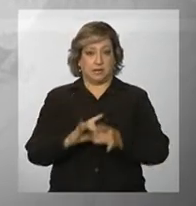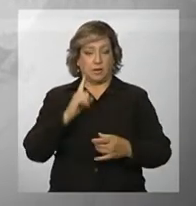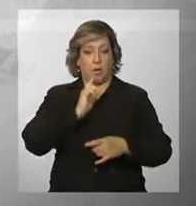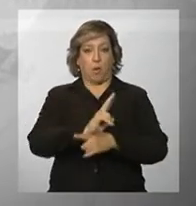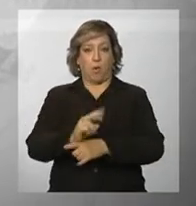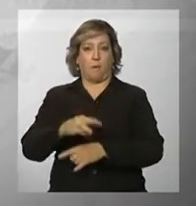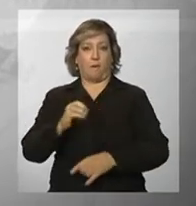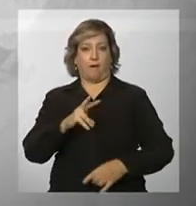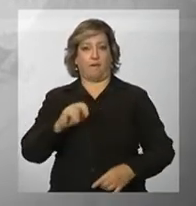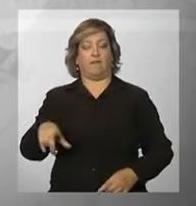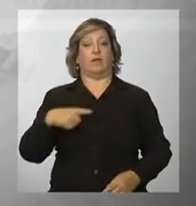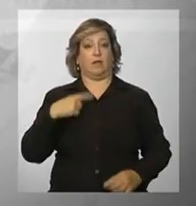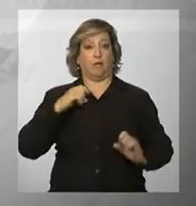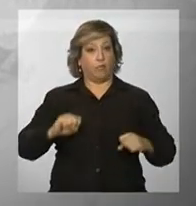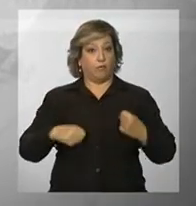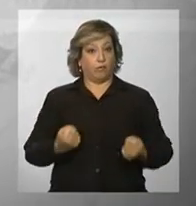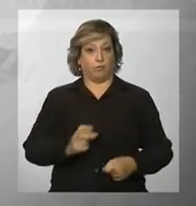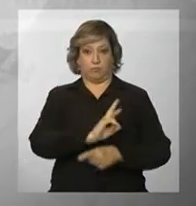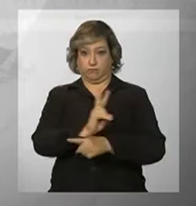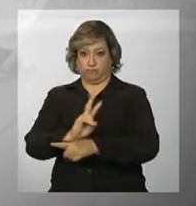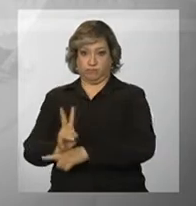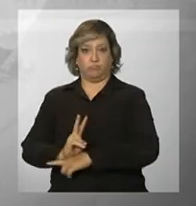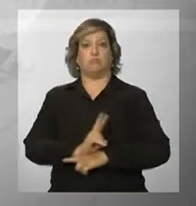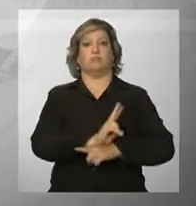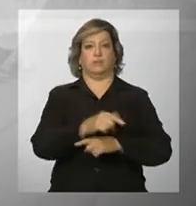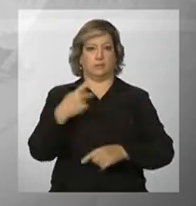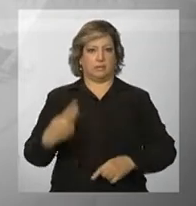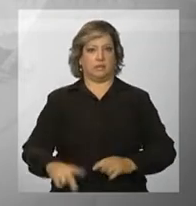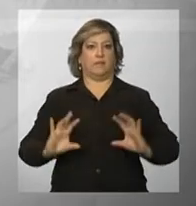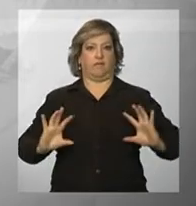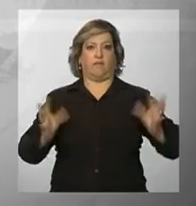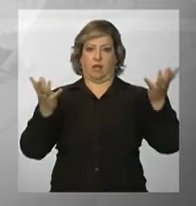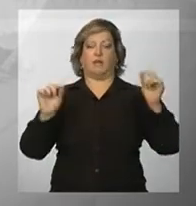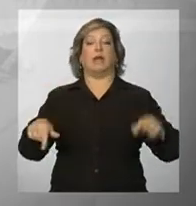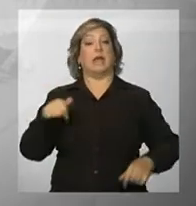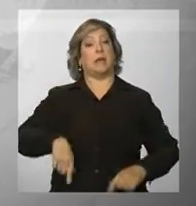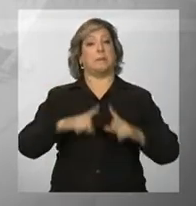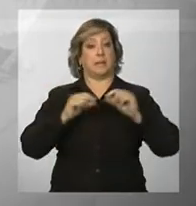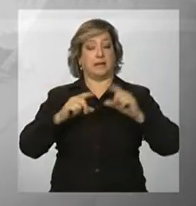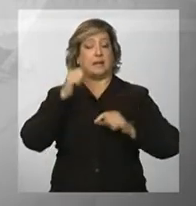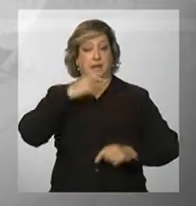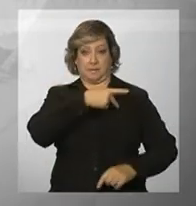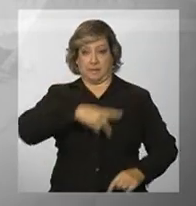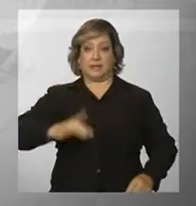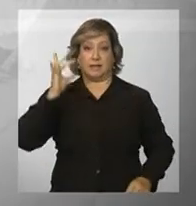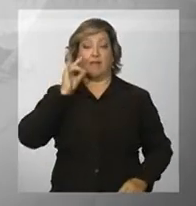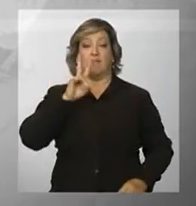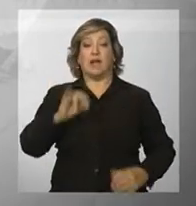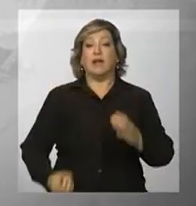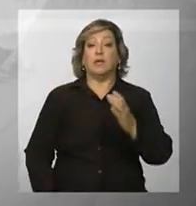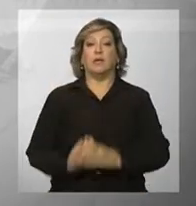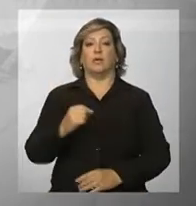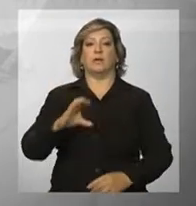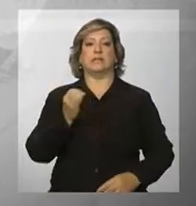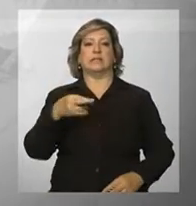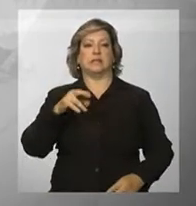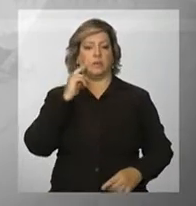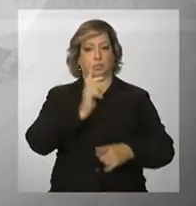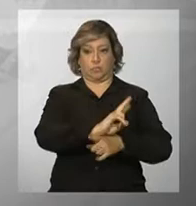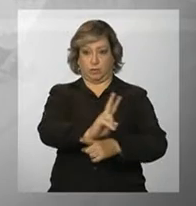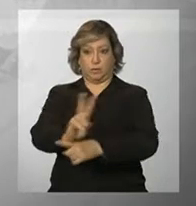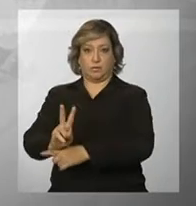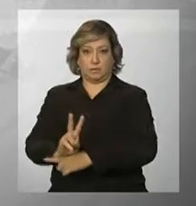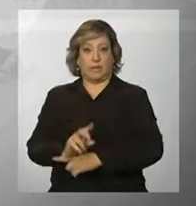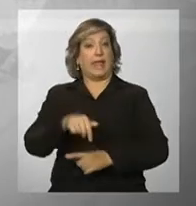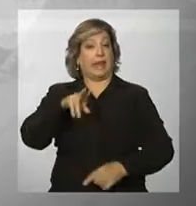móvel um reforço na segurança do evento aqui em Brasília a presidenta Dilma Rousseff vai inaugurar o centro de monitoramento